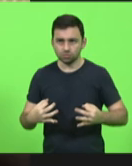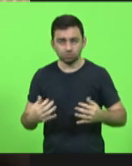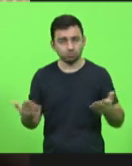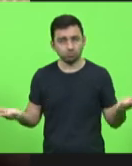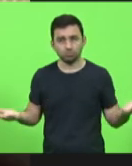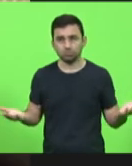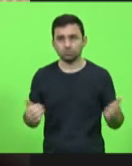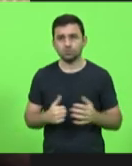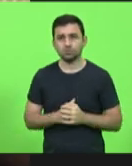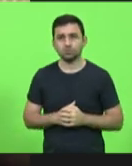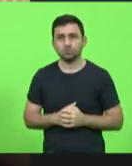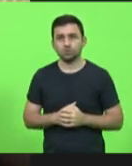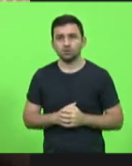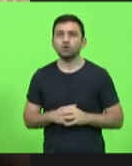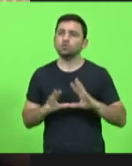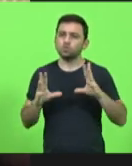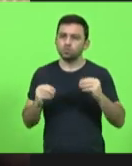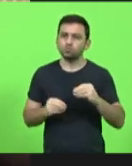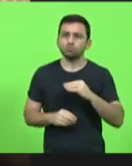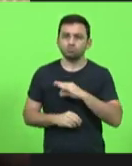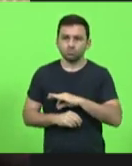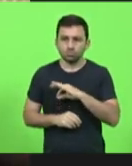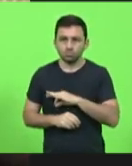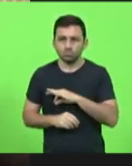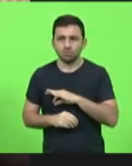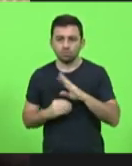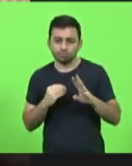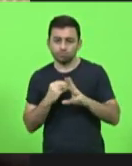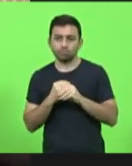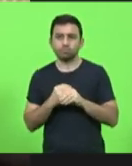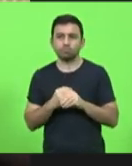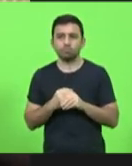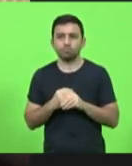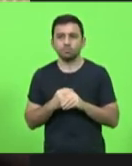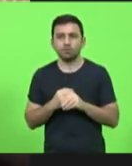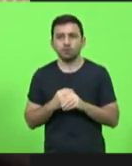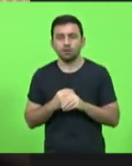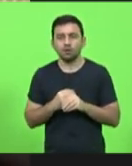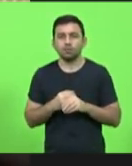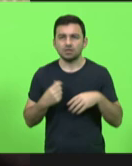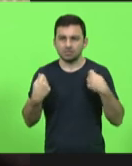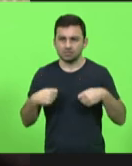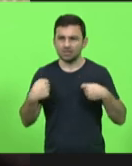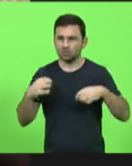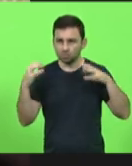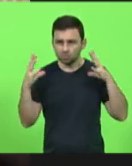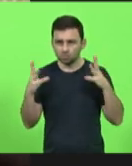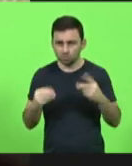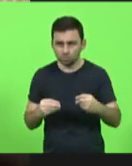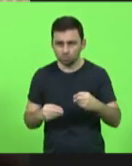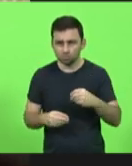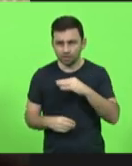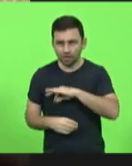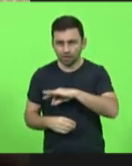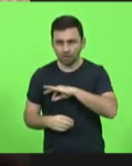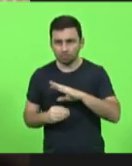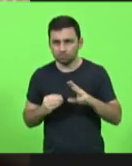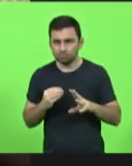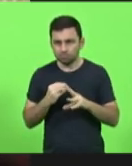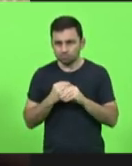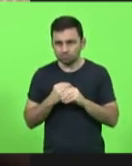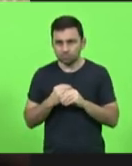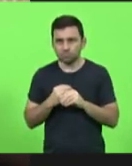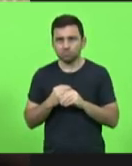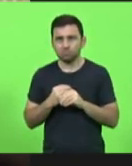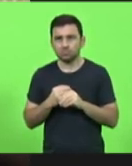todos que que que é uma reposição salarial tem todos que receberam a reposição salarial mas lembremos nós que há